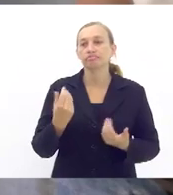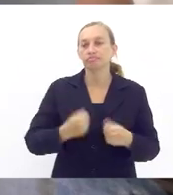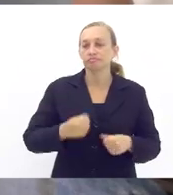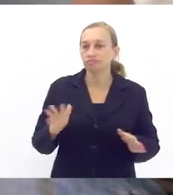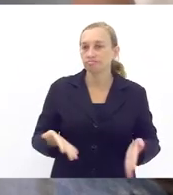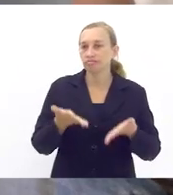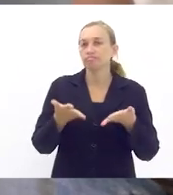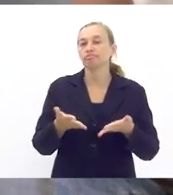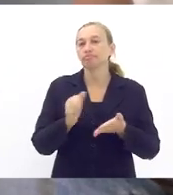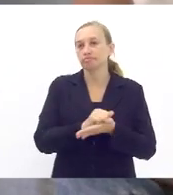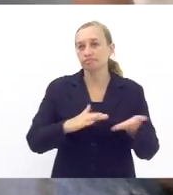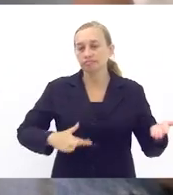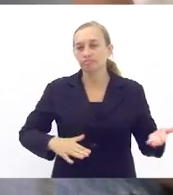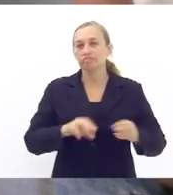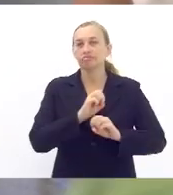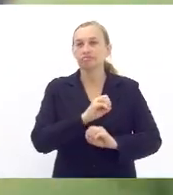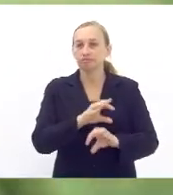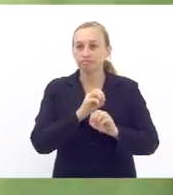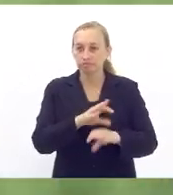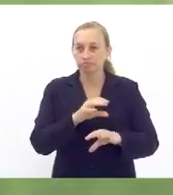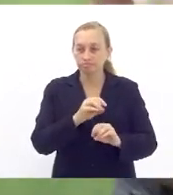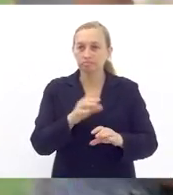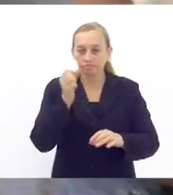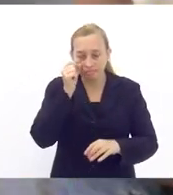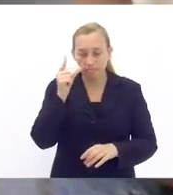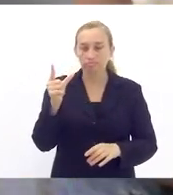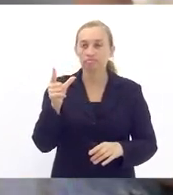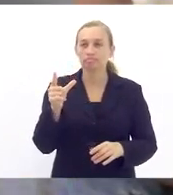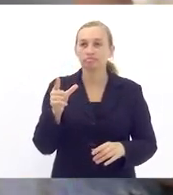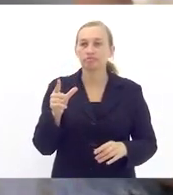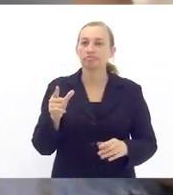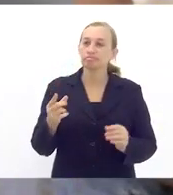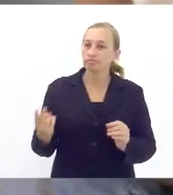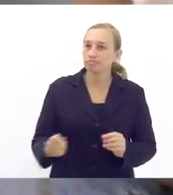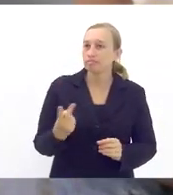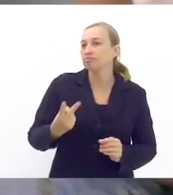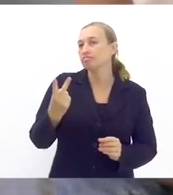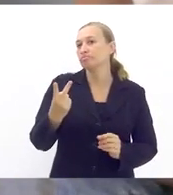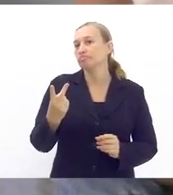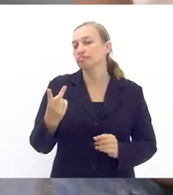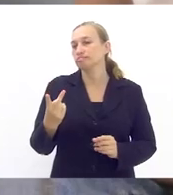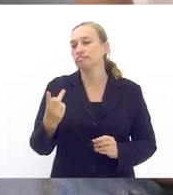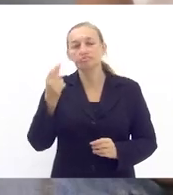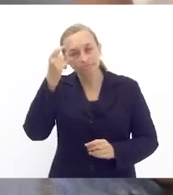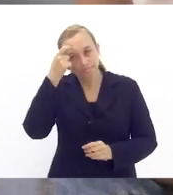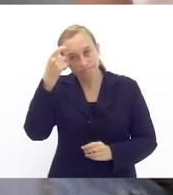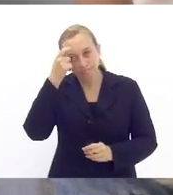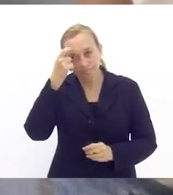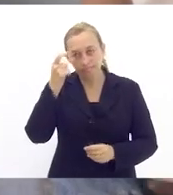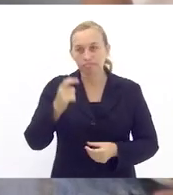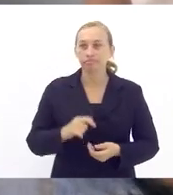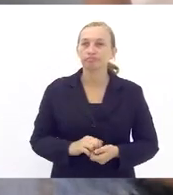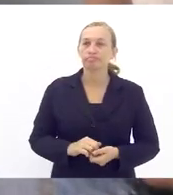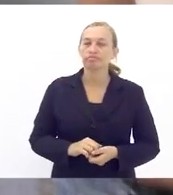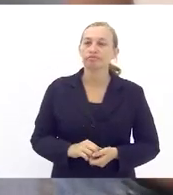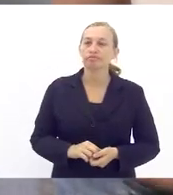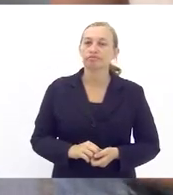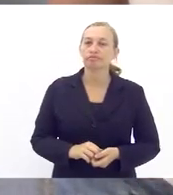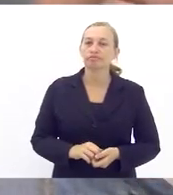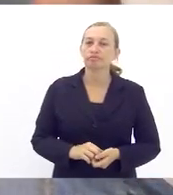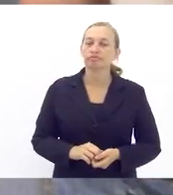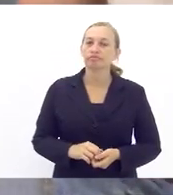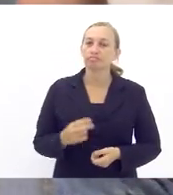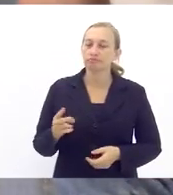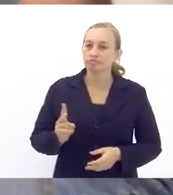incentivar Essas atividades educacionais esse despertar para a preservação esse despertar para memória e para efetiva